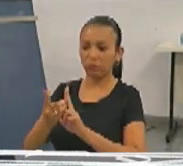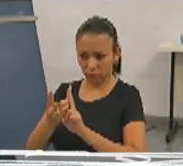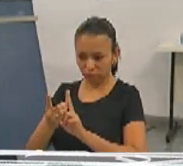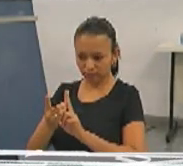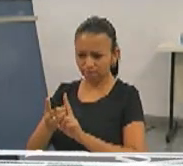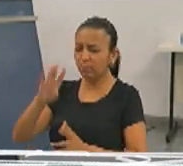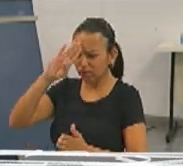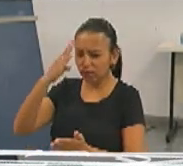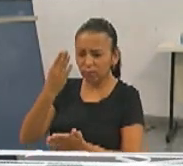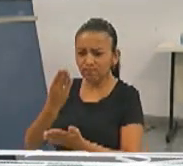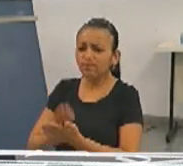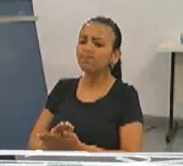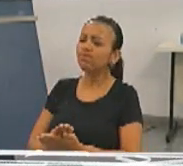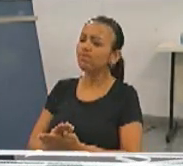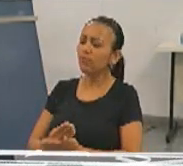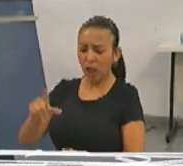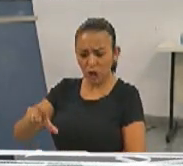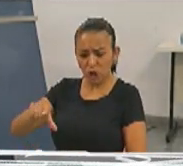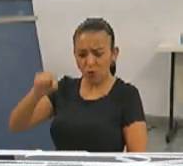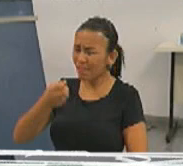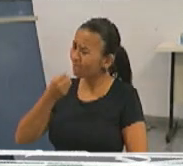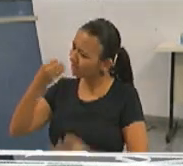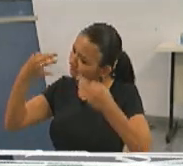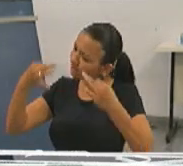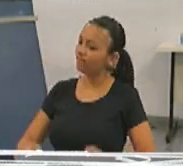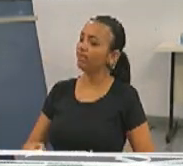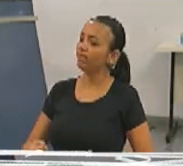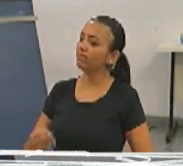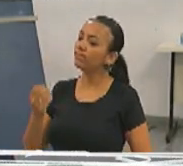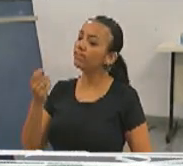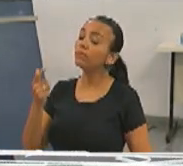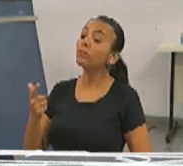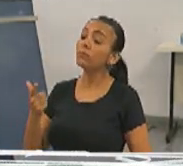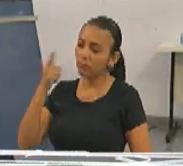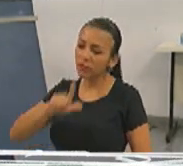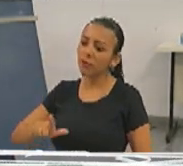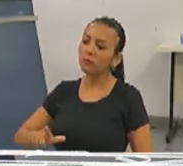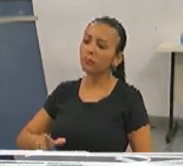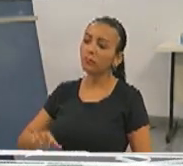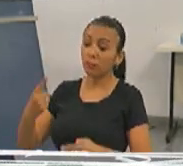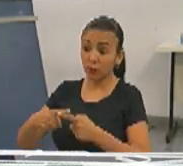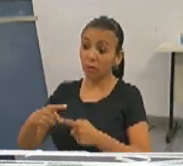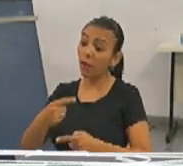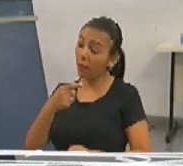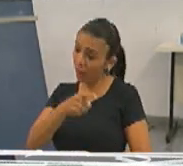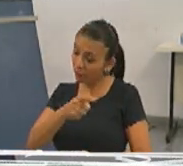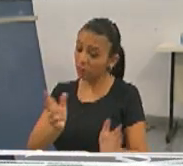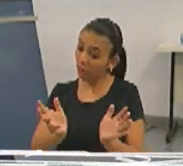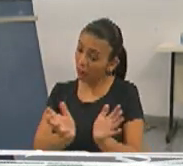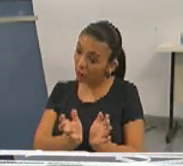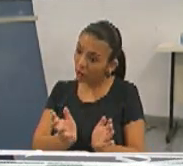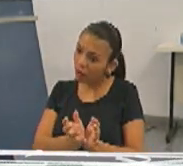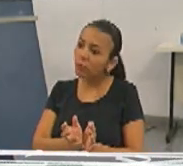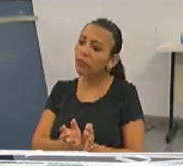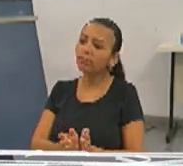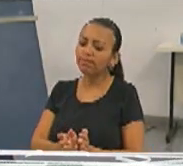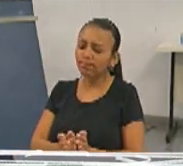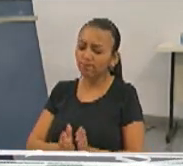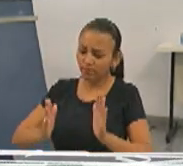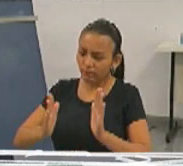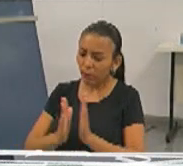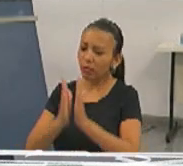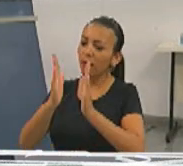Acredito que foi uma das decisões mais acertadas desta gestão. Ela e sua equipe encararam os grandes problemas desse